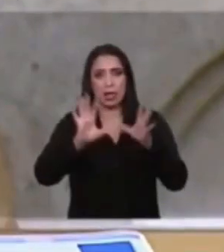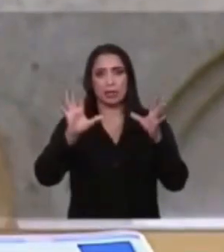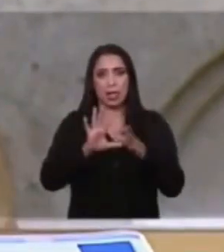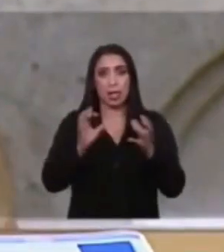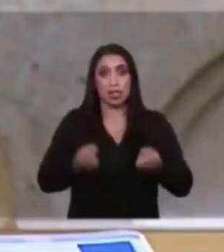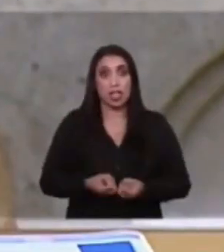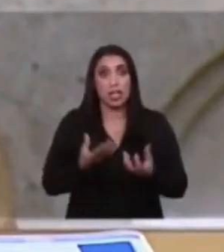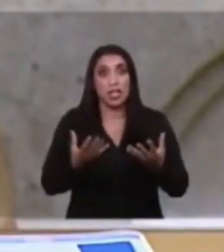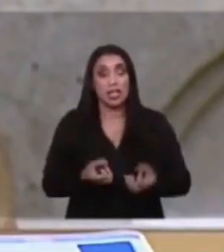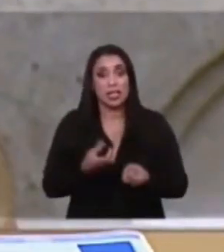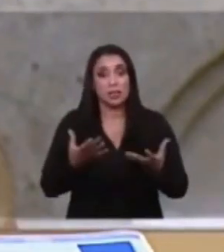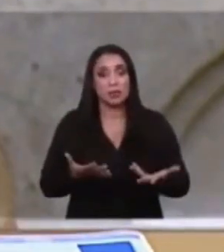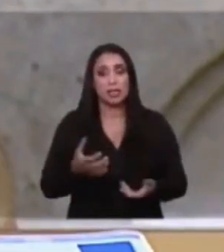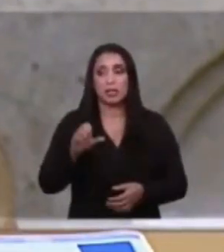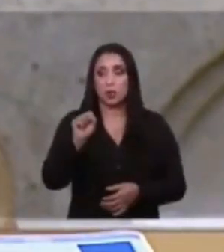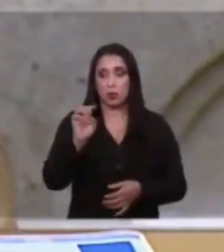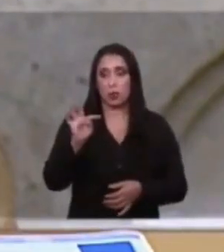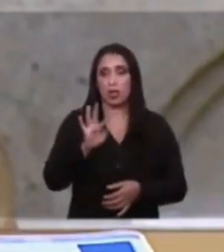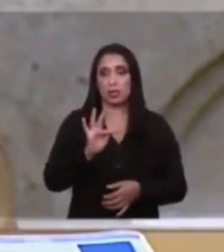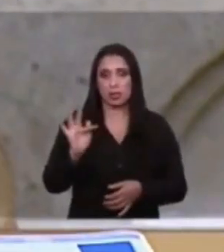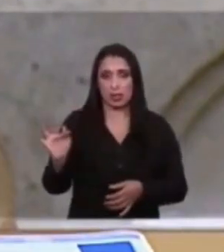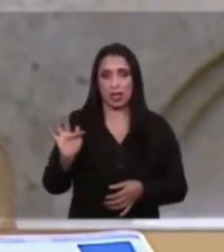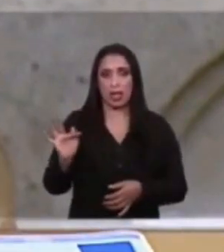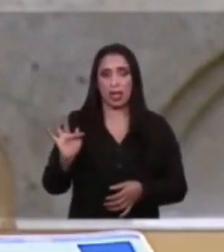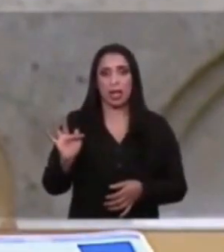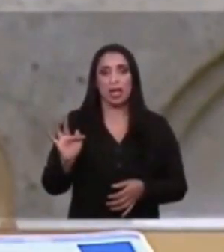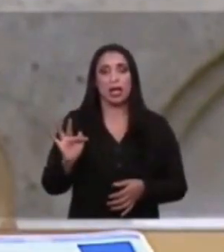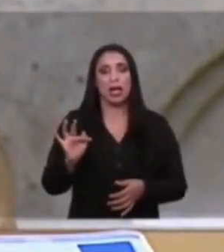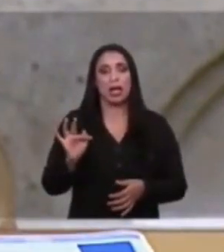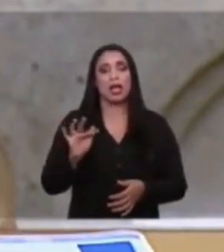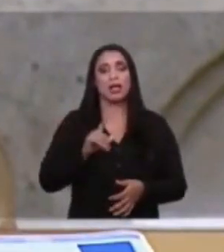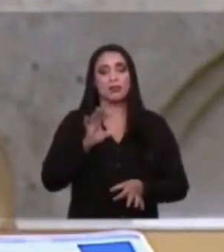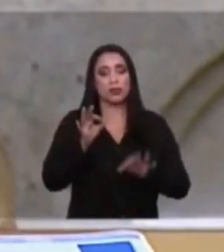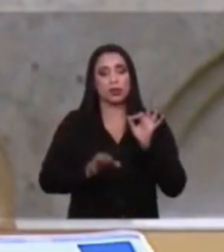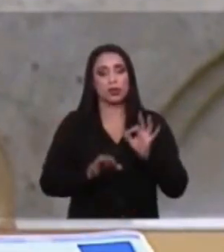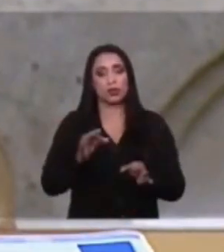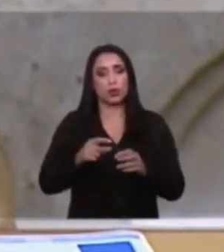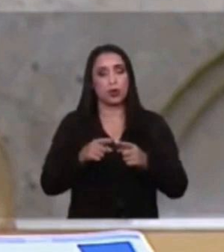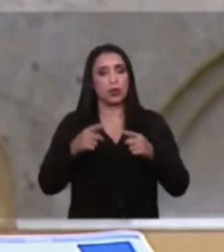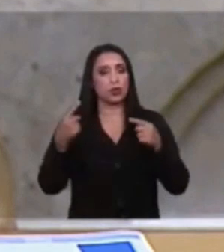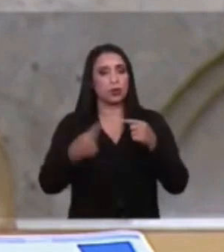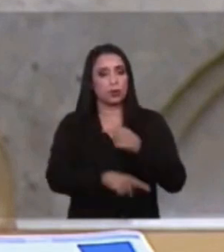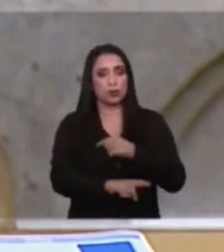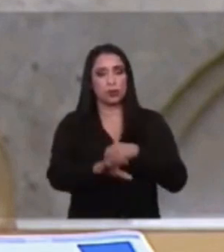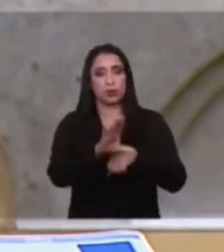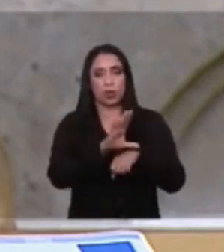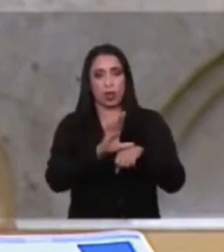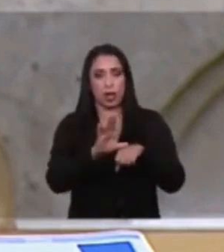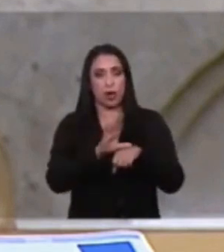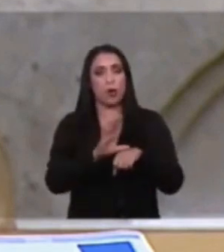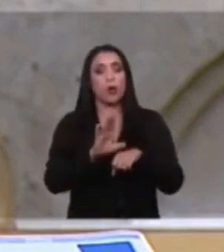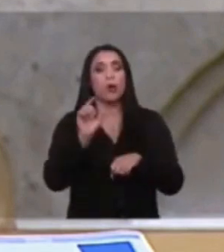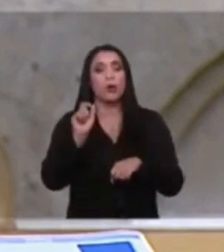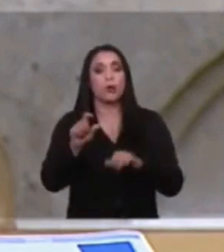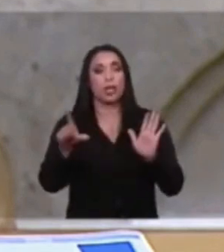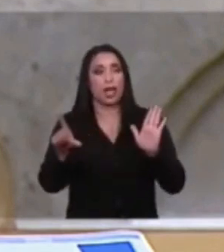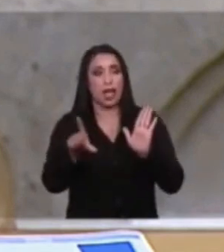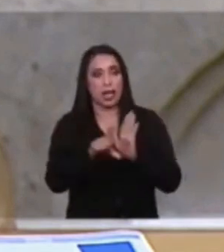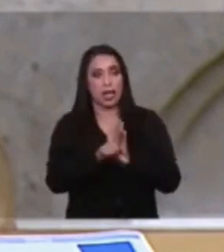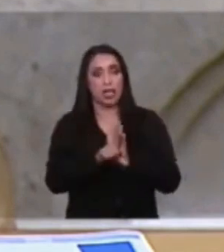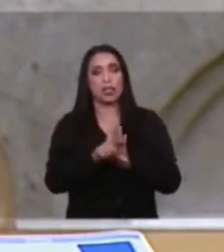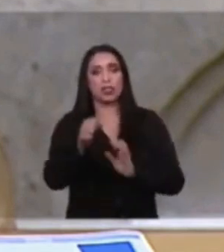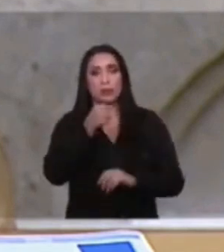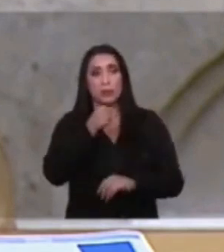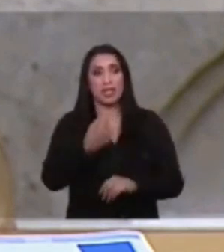Supremo Tribunal Federal que declarou inconstitucional por incompatibilidade sistêmica a lei de imprensa do